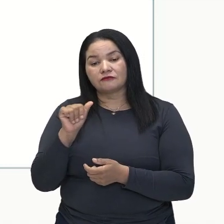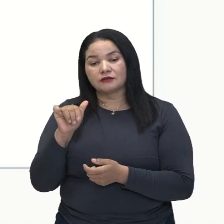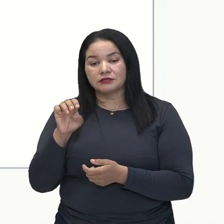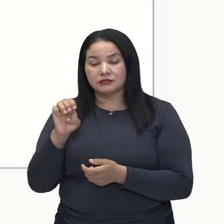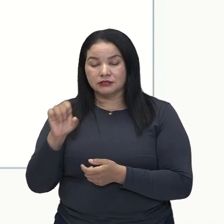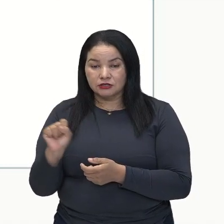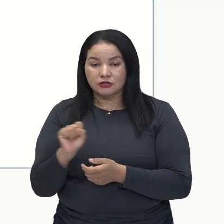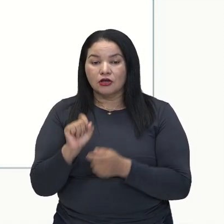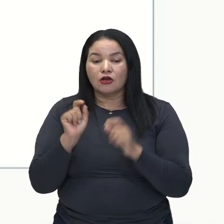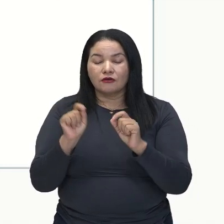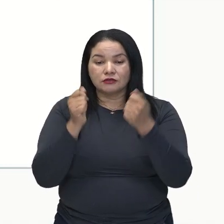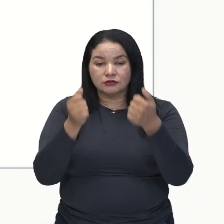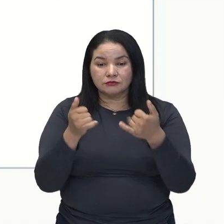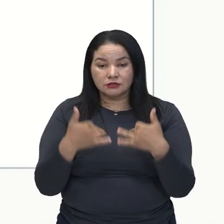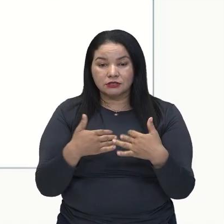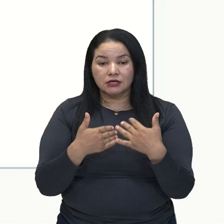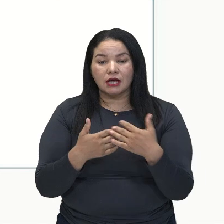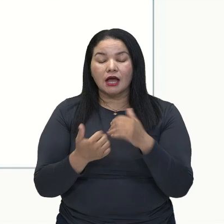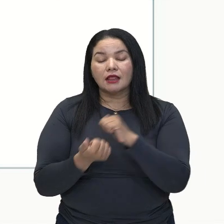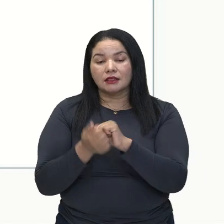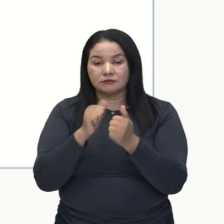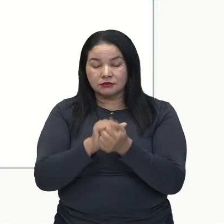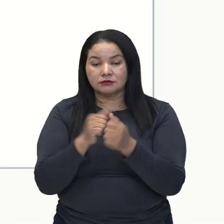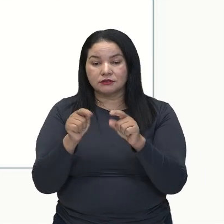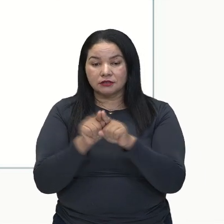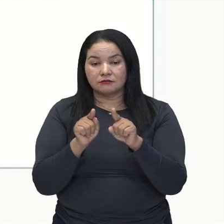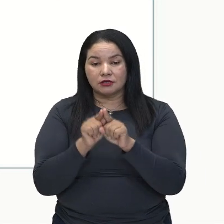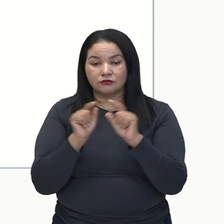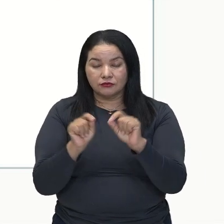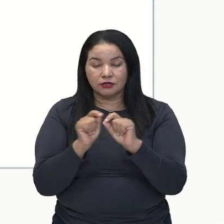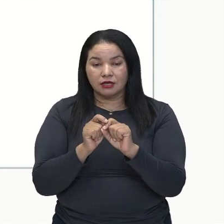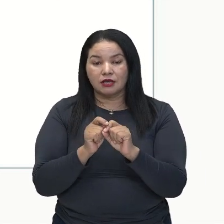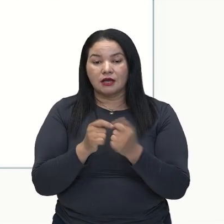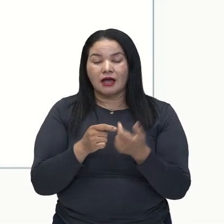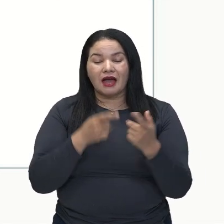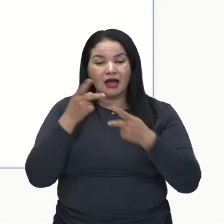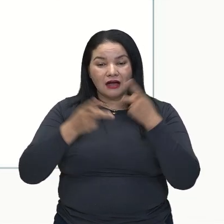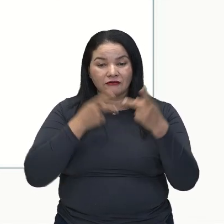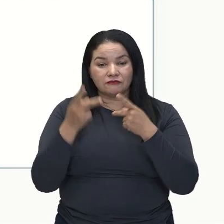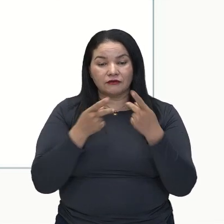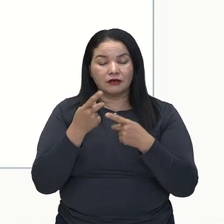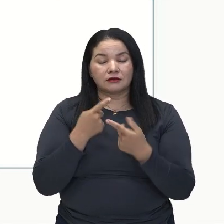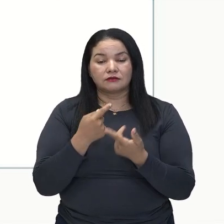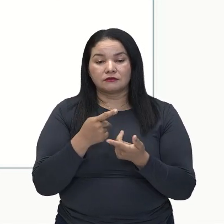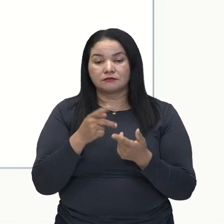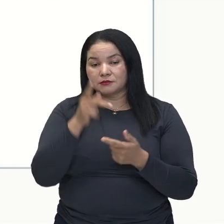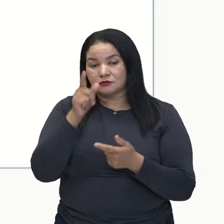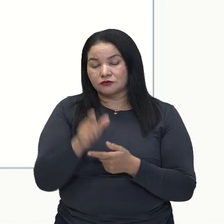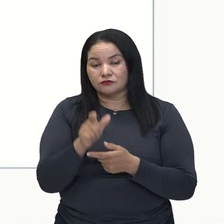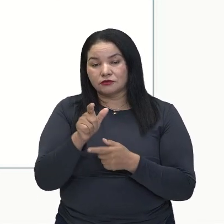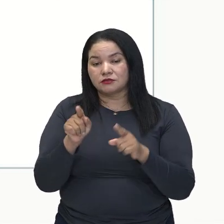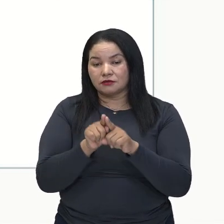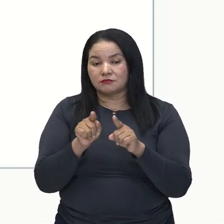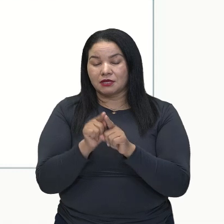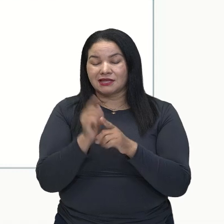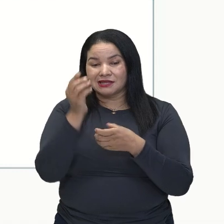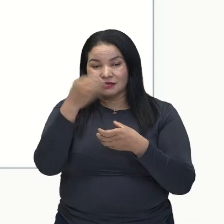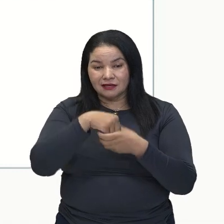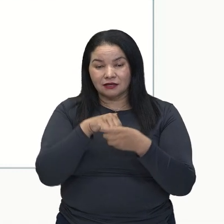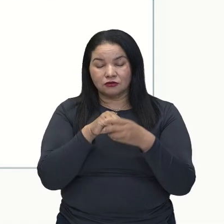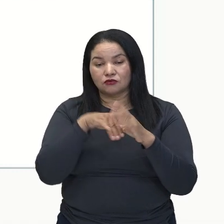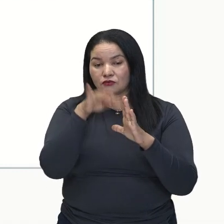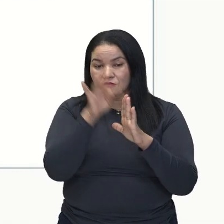algo importante, pode ser tanto da obra quanto pode ser de algum estudioso. Na própria obra, às vezes, em algumas edições, nós temos estudos